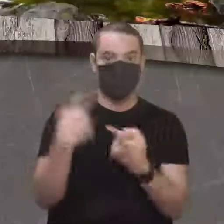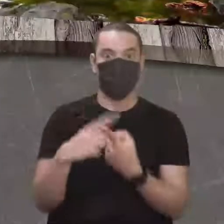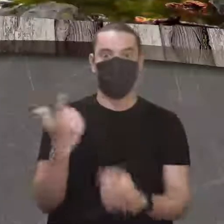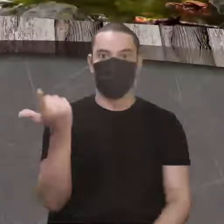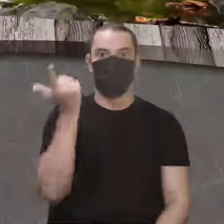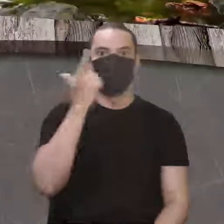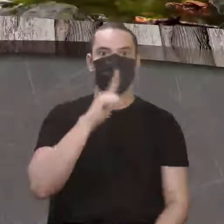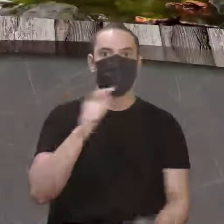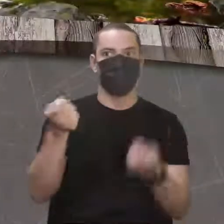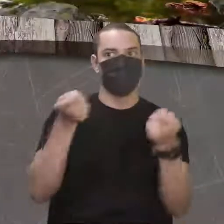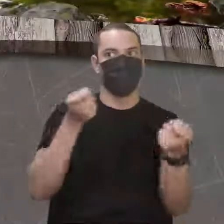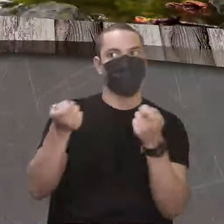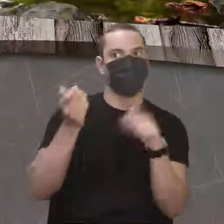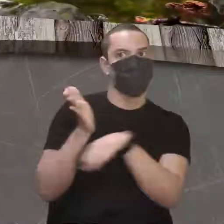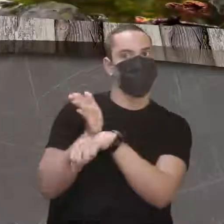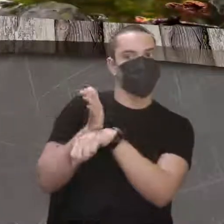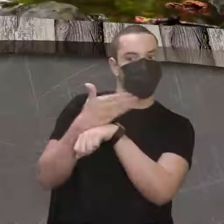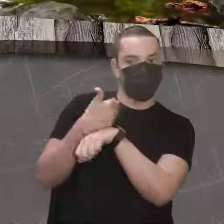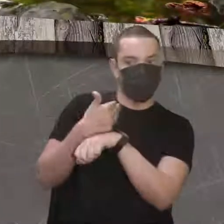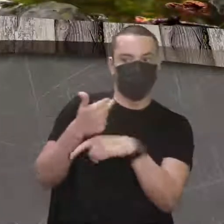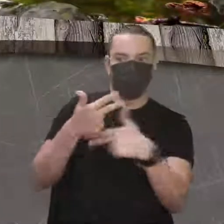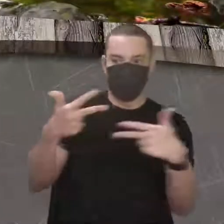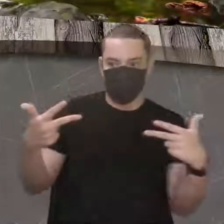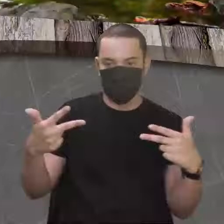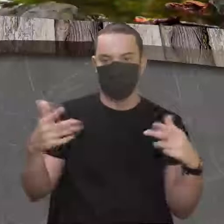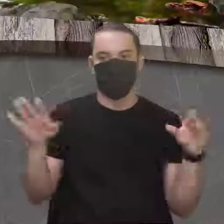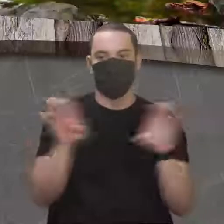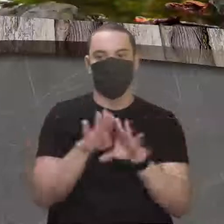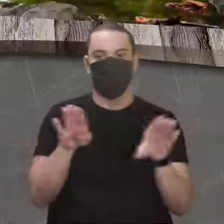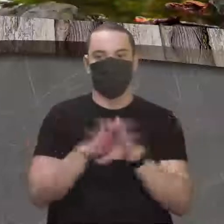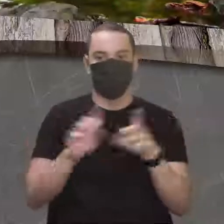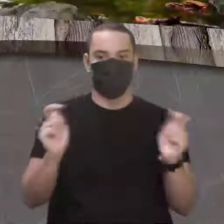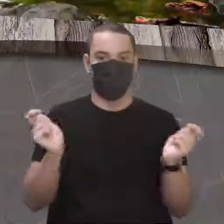consegue prever muita coisa, a gente consegue